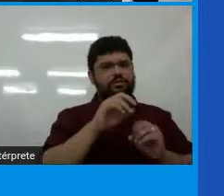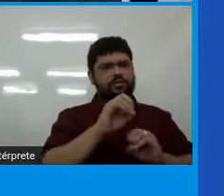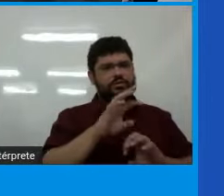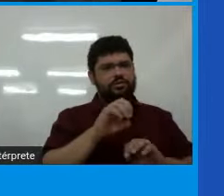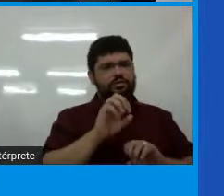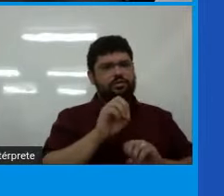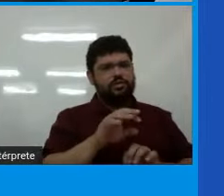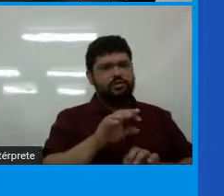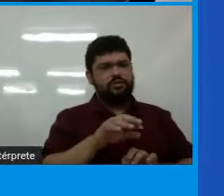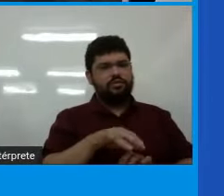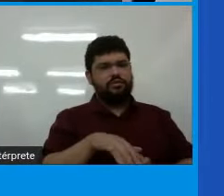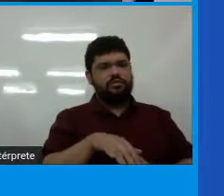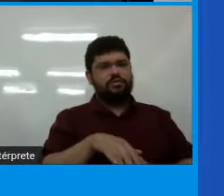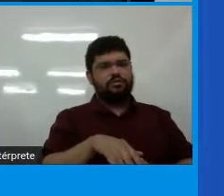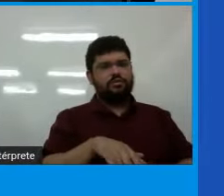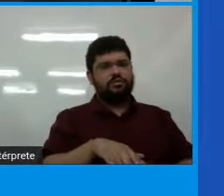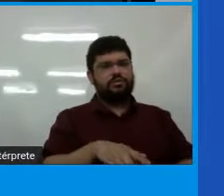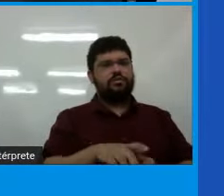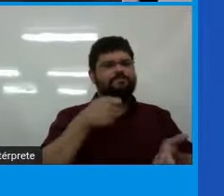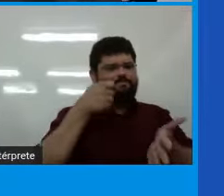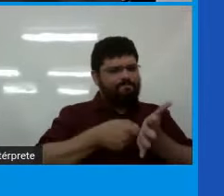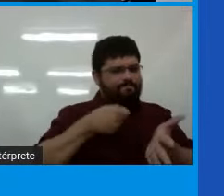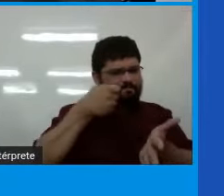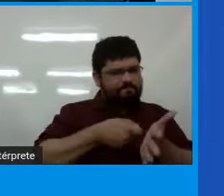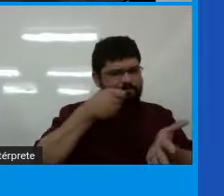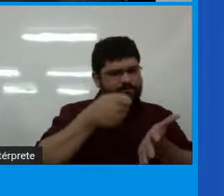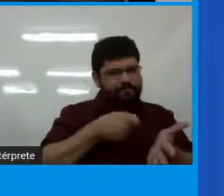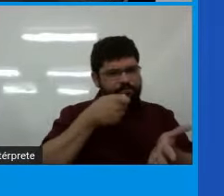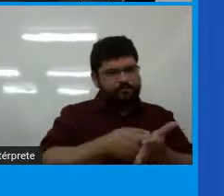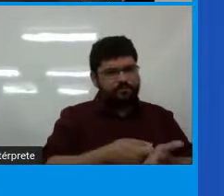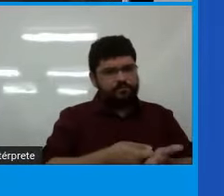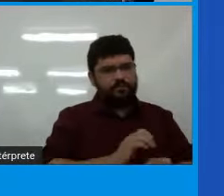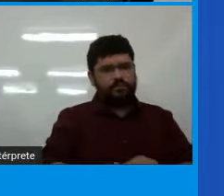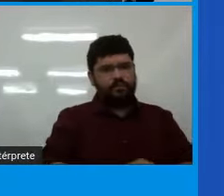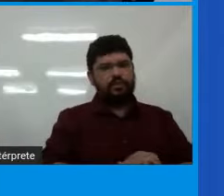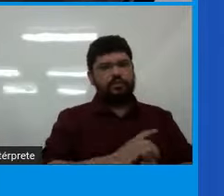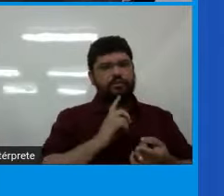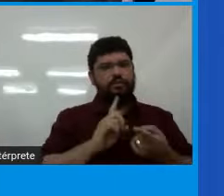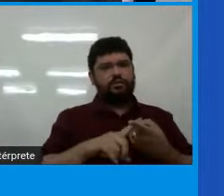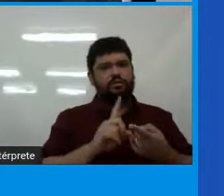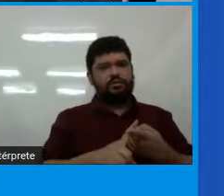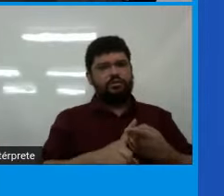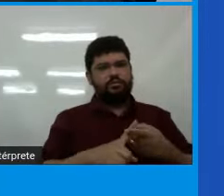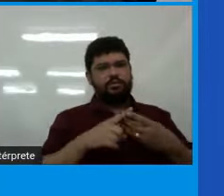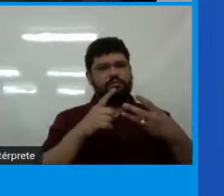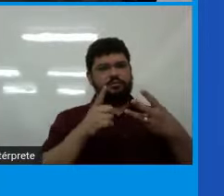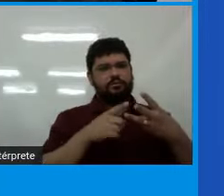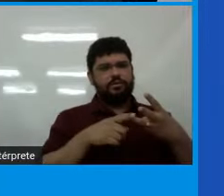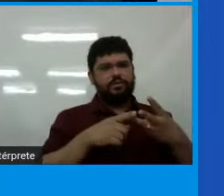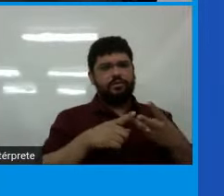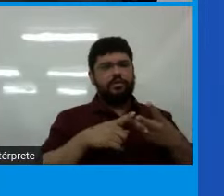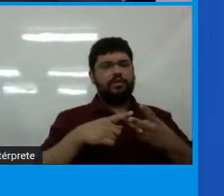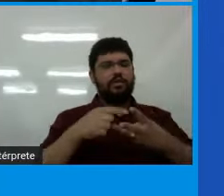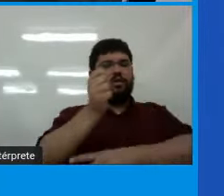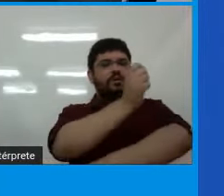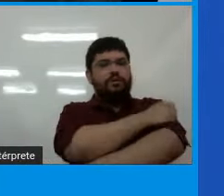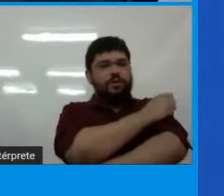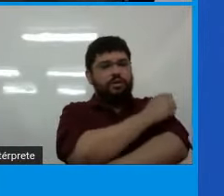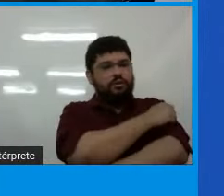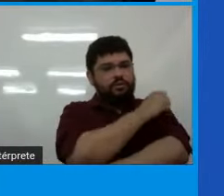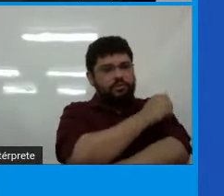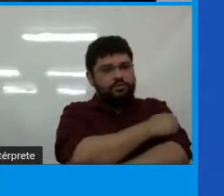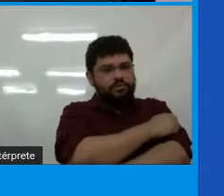acontecer de forma mais intensa a partir de agora. O público-alvo, que são os estudantes, é imprescindível